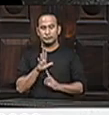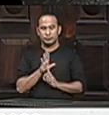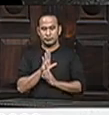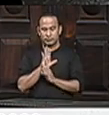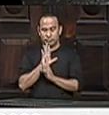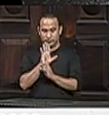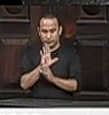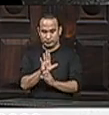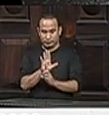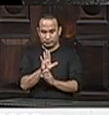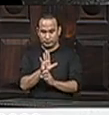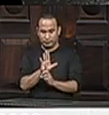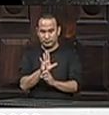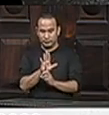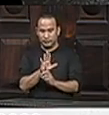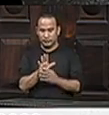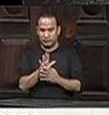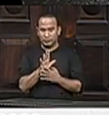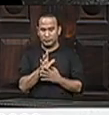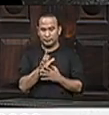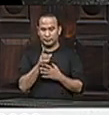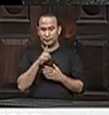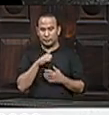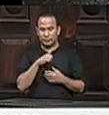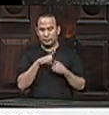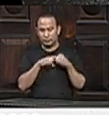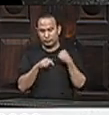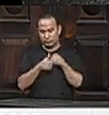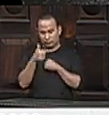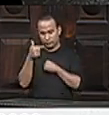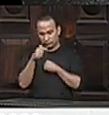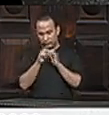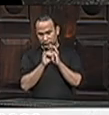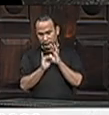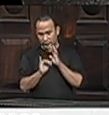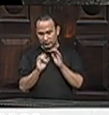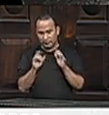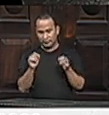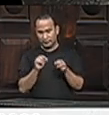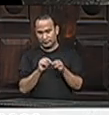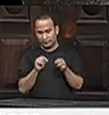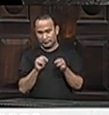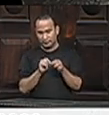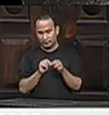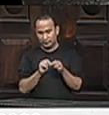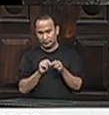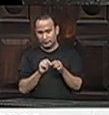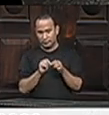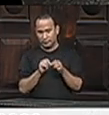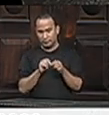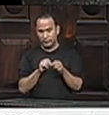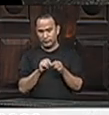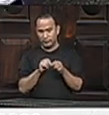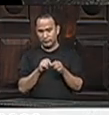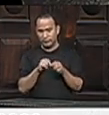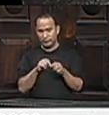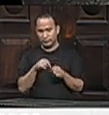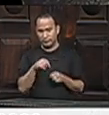filiação. E lá embaixo, no artigo 4º, diz o seguinte: a aferição